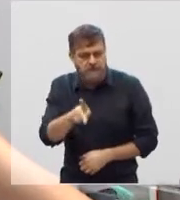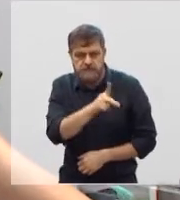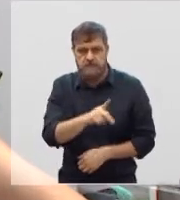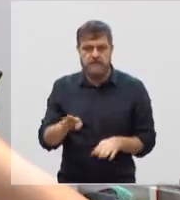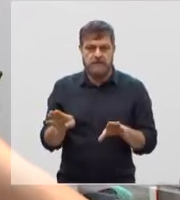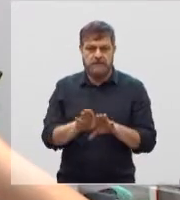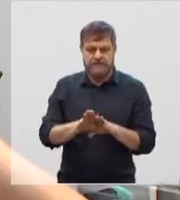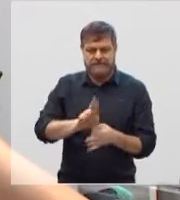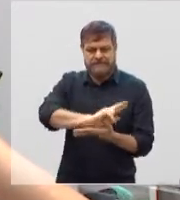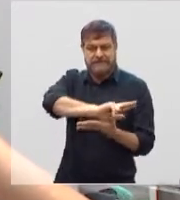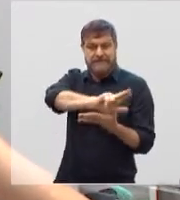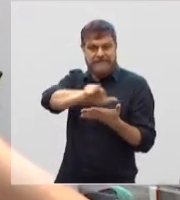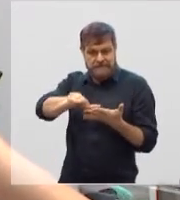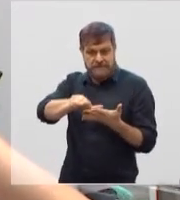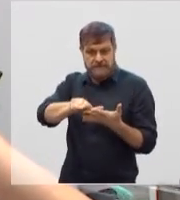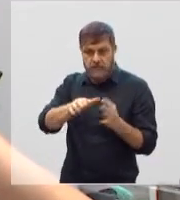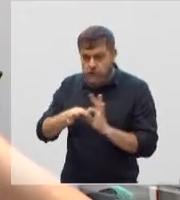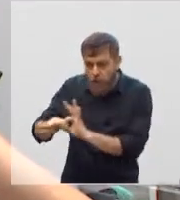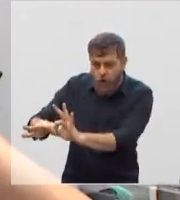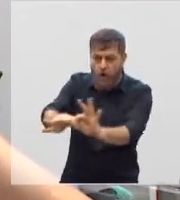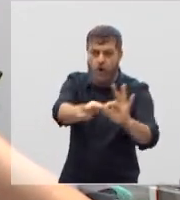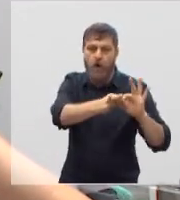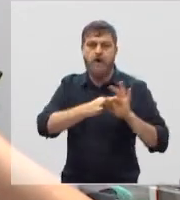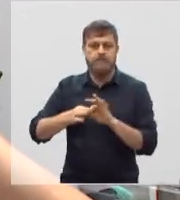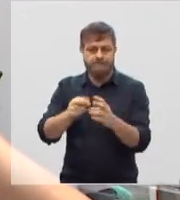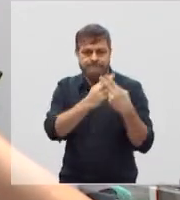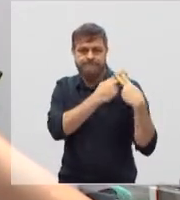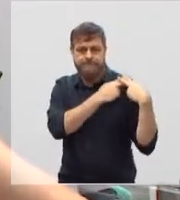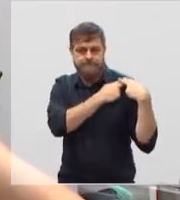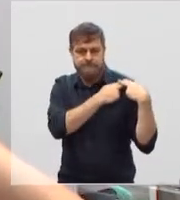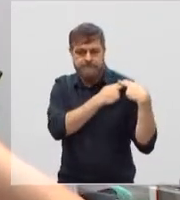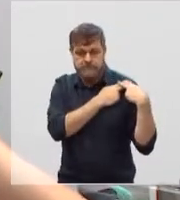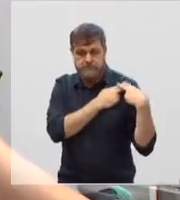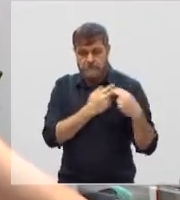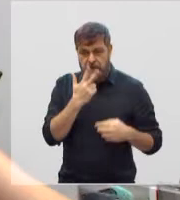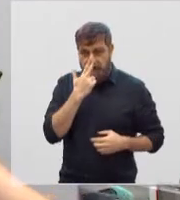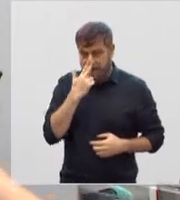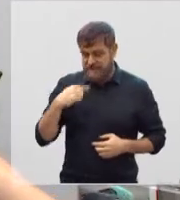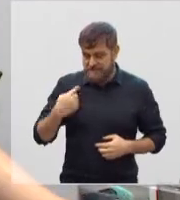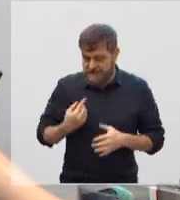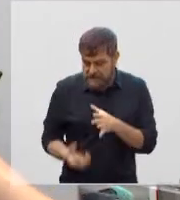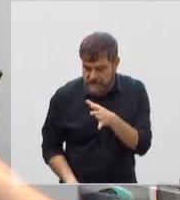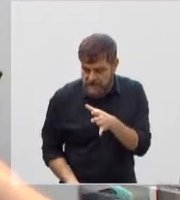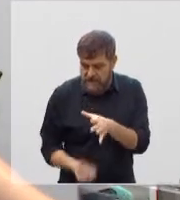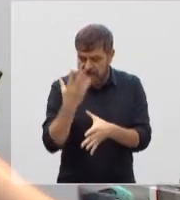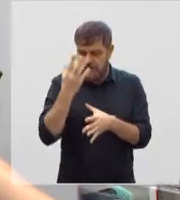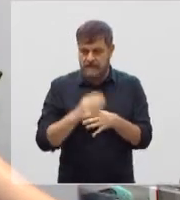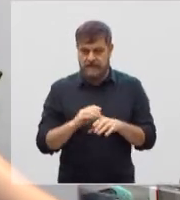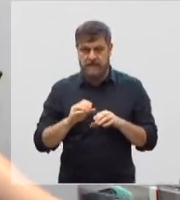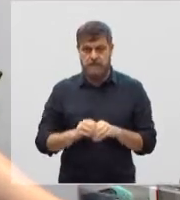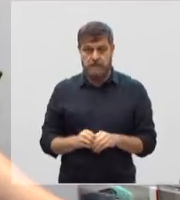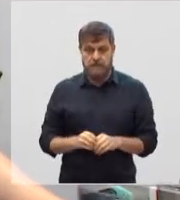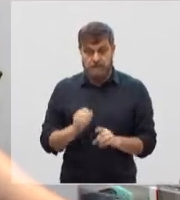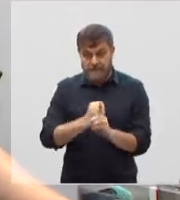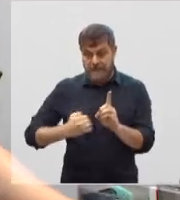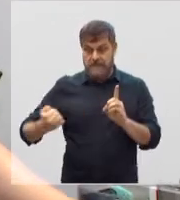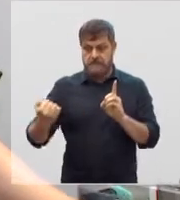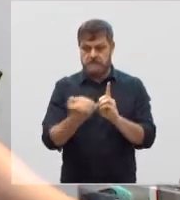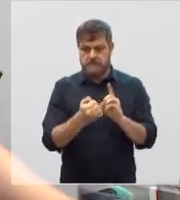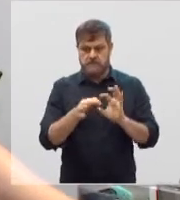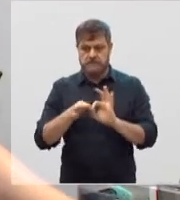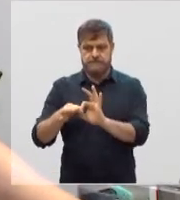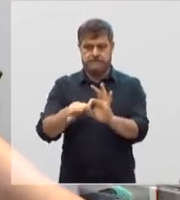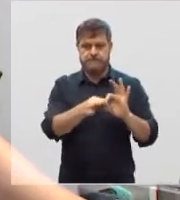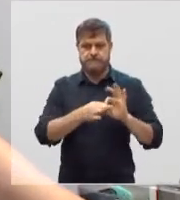os professores, não, somos todos nós. Parece que está criando esse corpo e